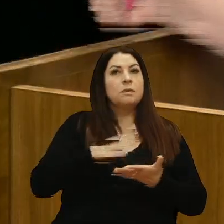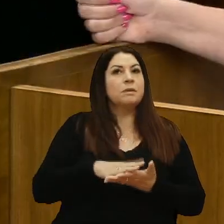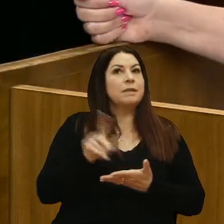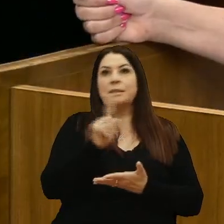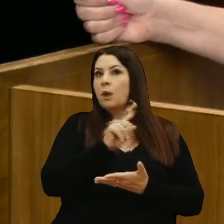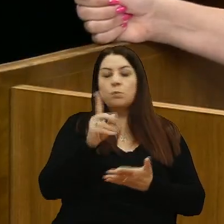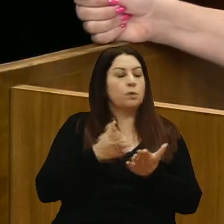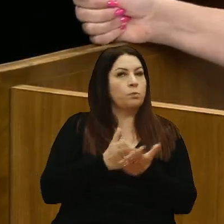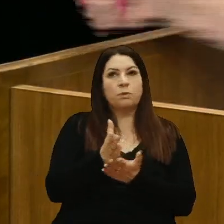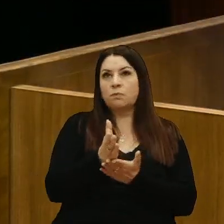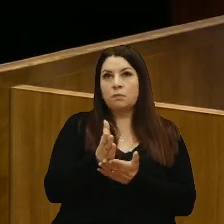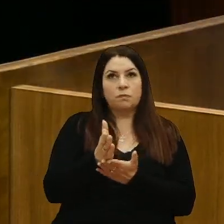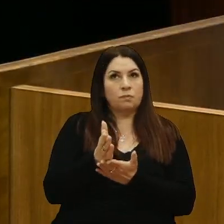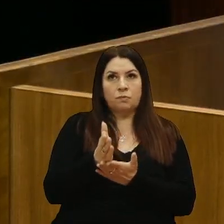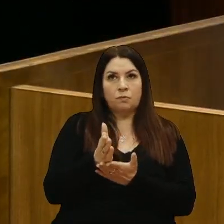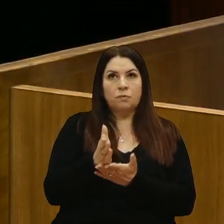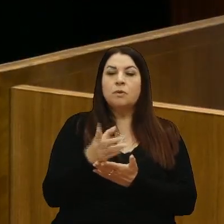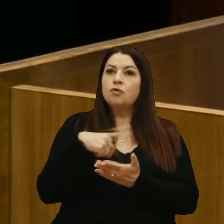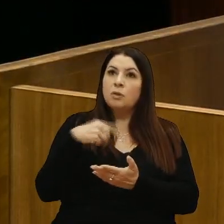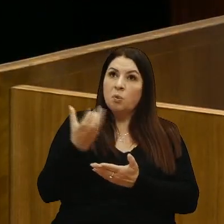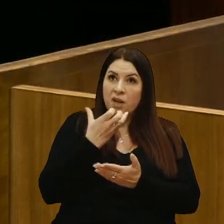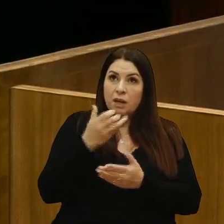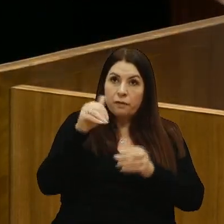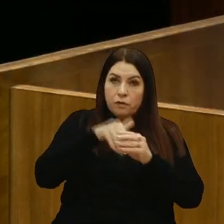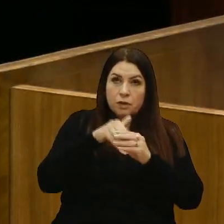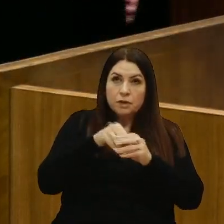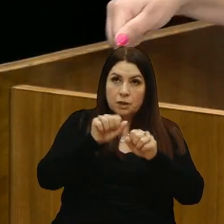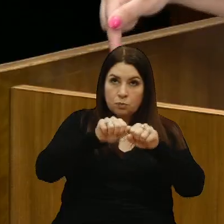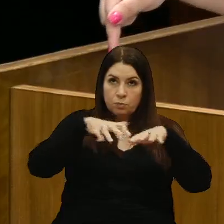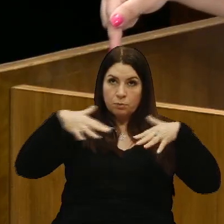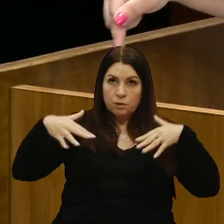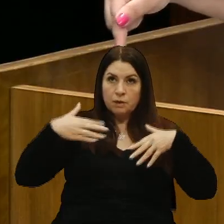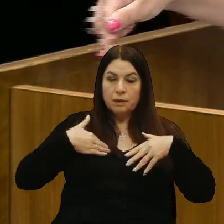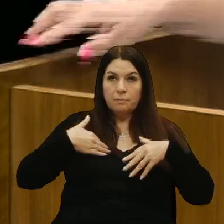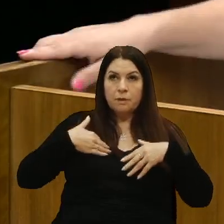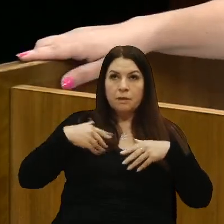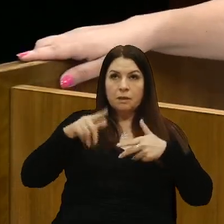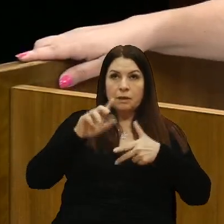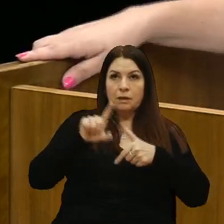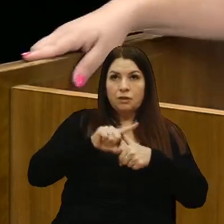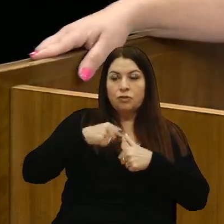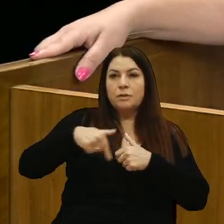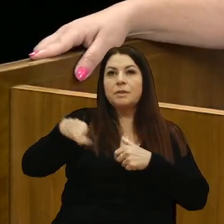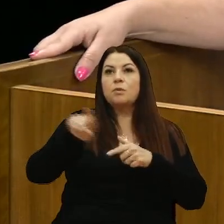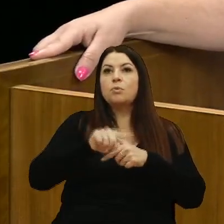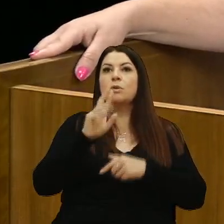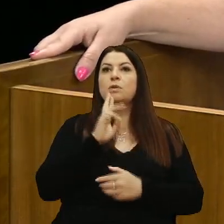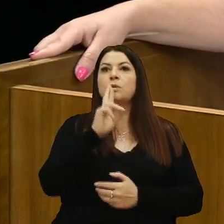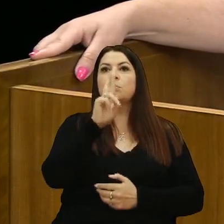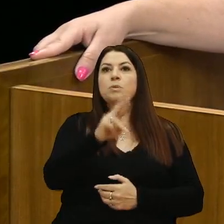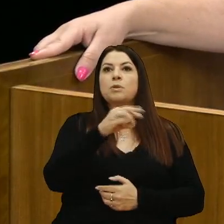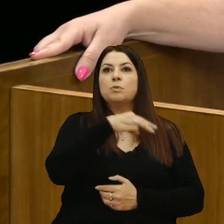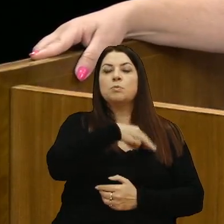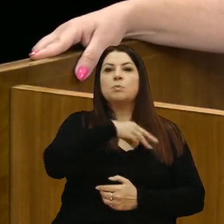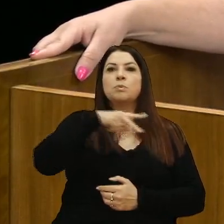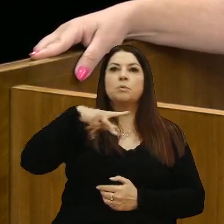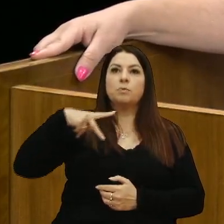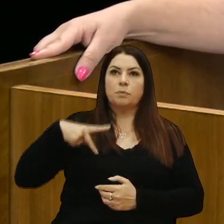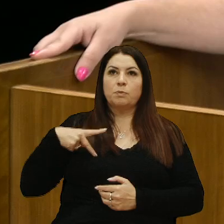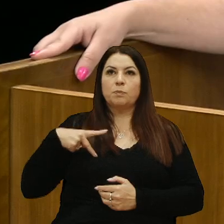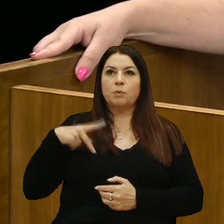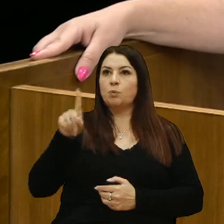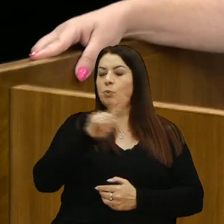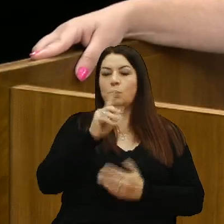não está sendo cumprida. Já que não querem a votação no plenário da minha legislação, então que respondam ao Ministério Público o